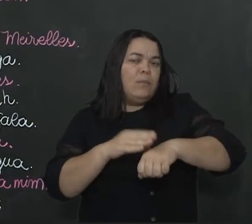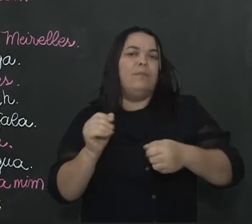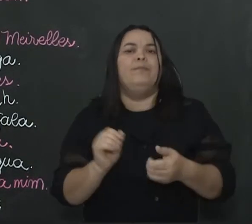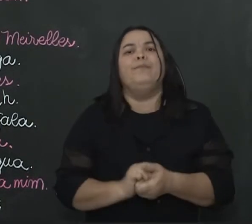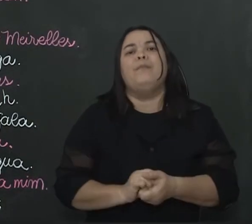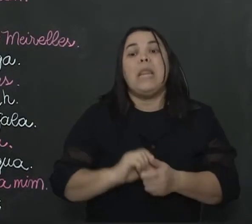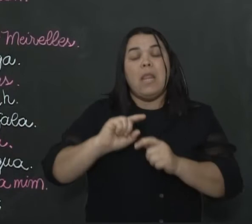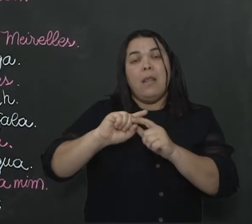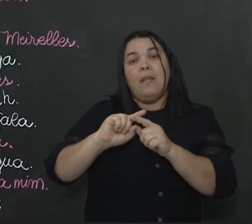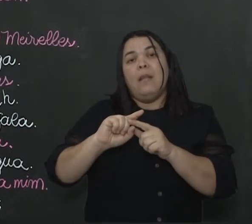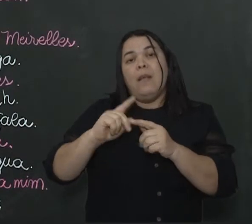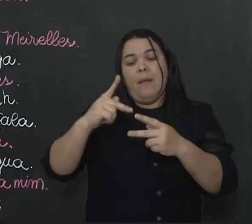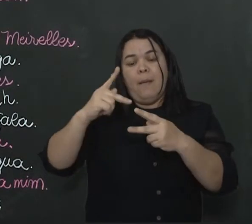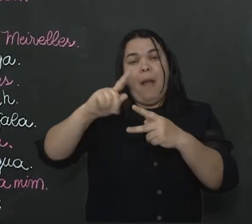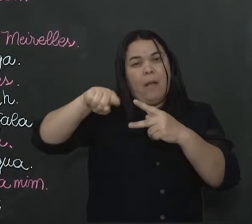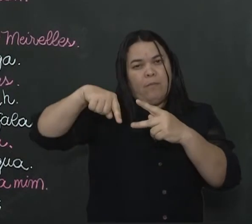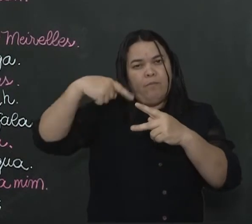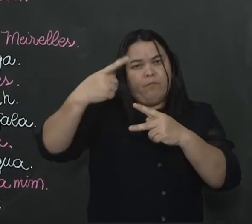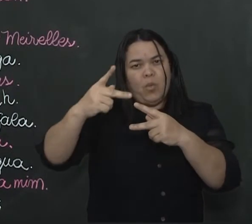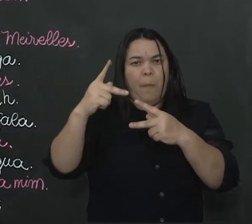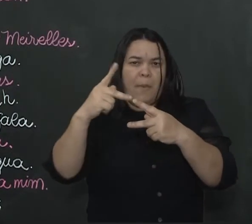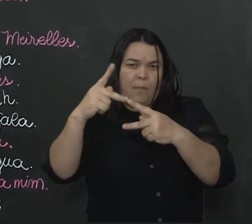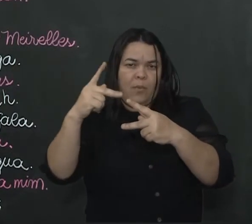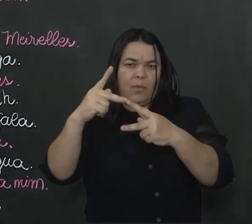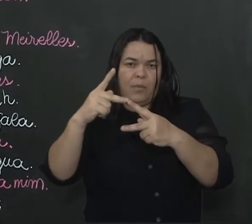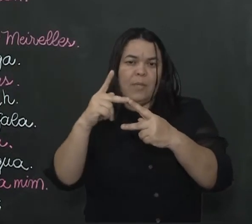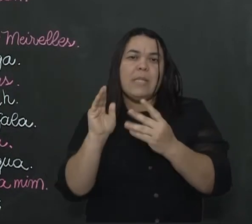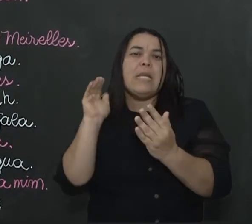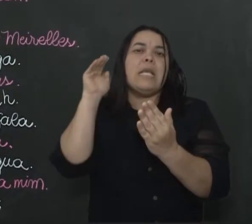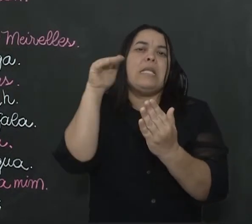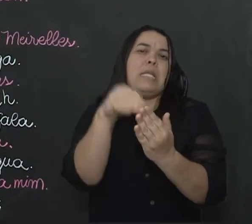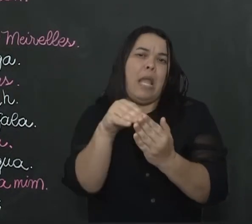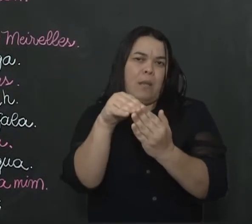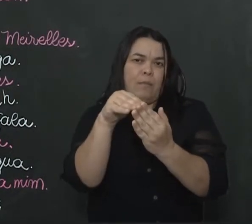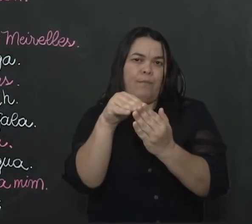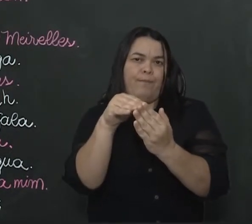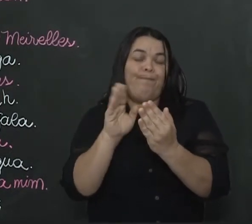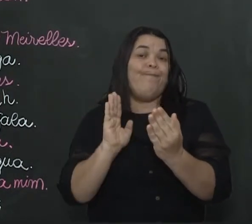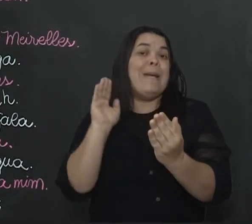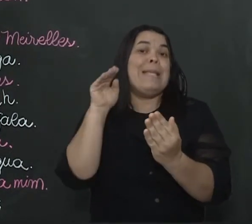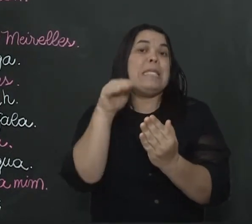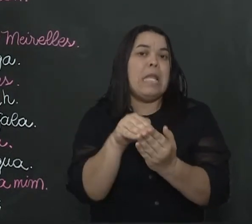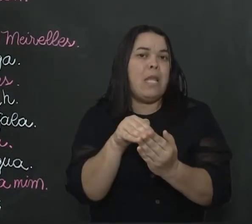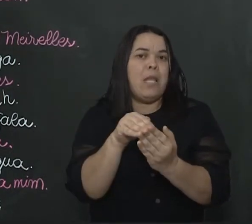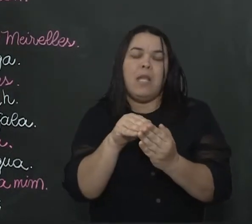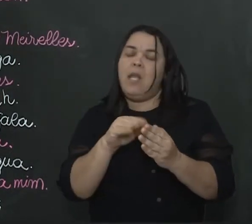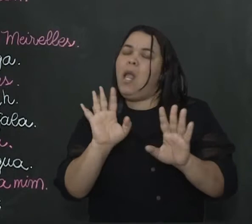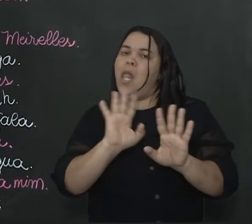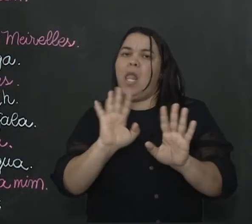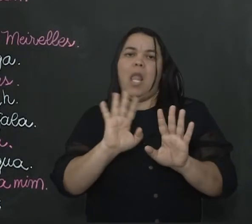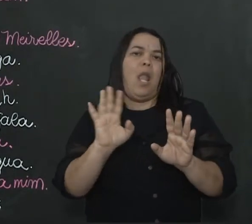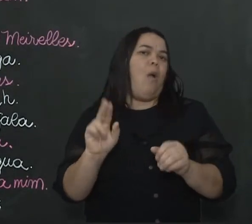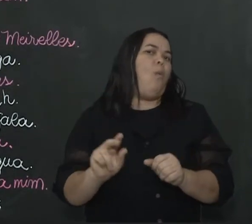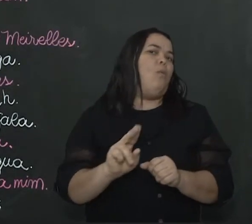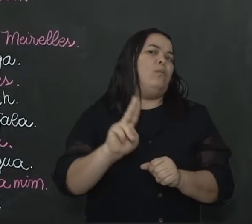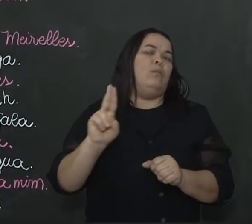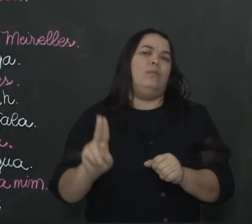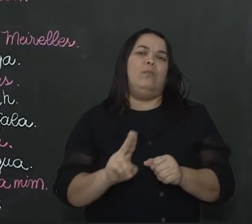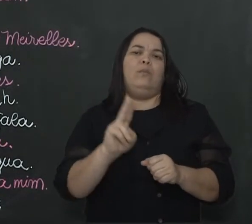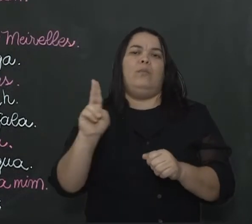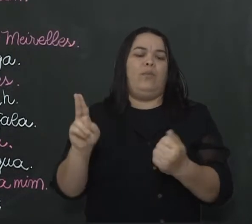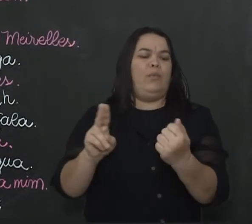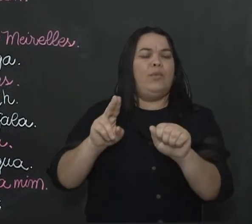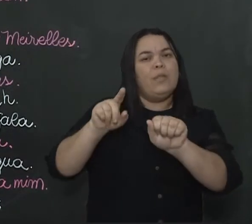após preposições. A aula é até às 22h. Nesse caso, eu não preciso da utilização do